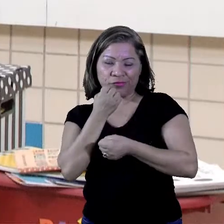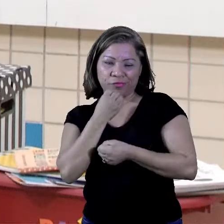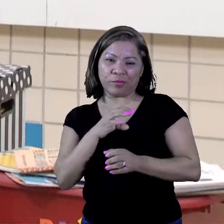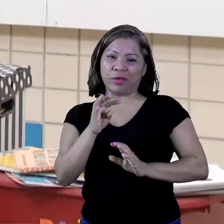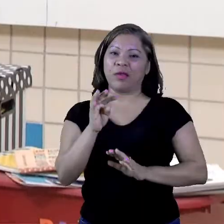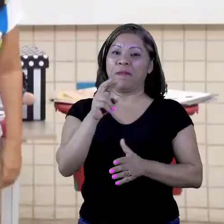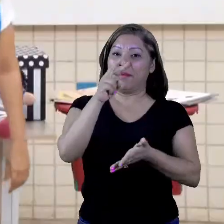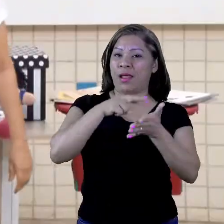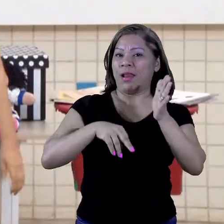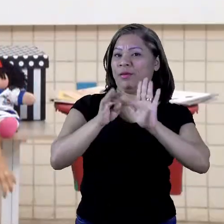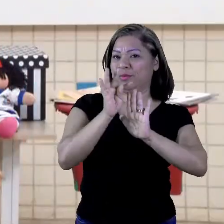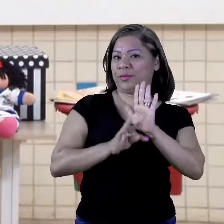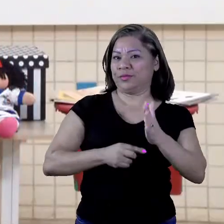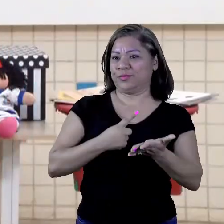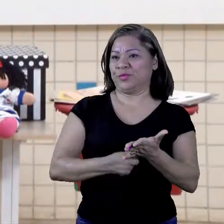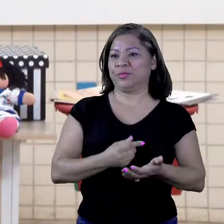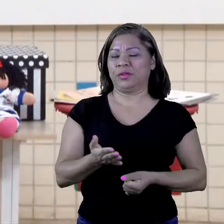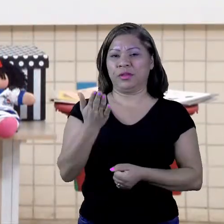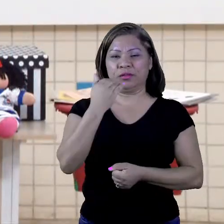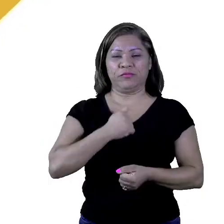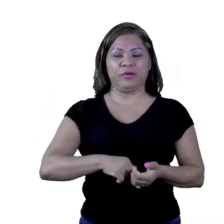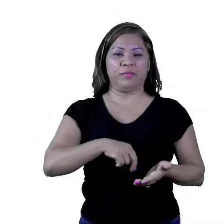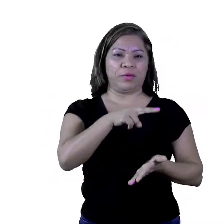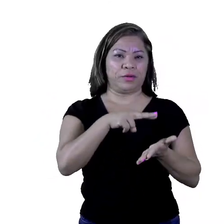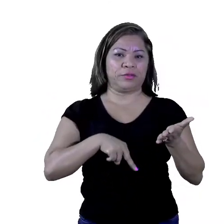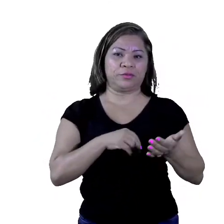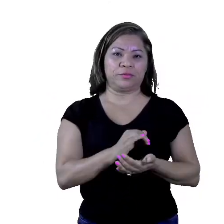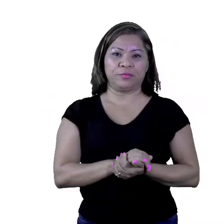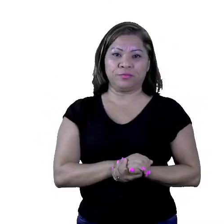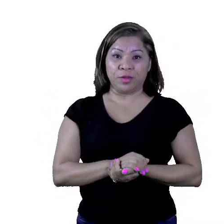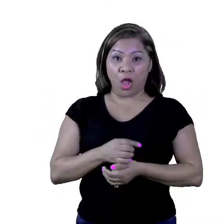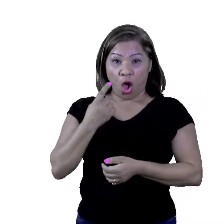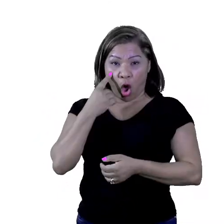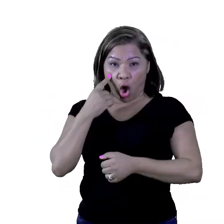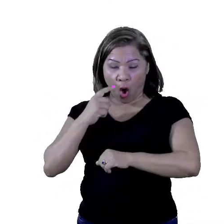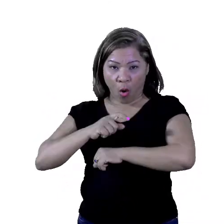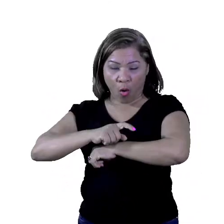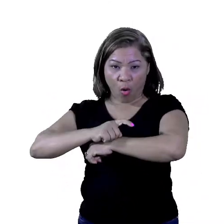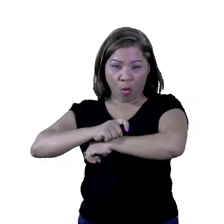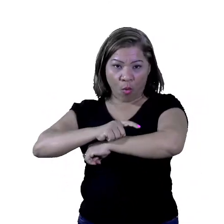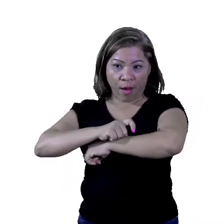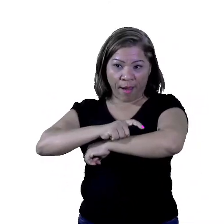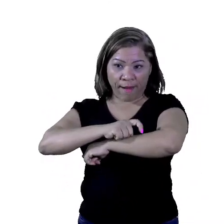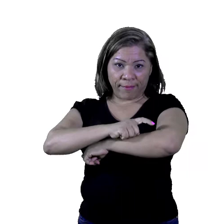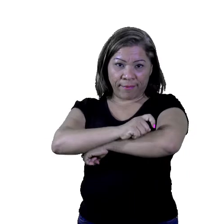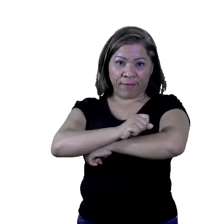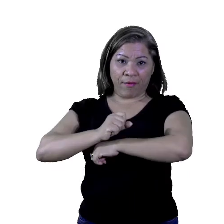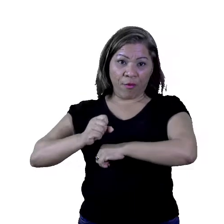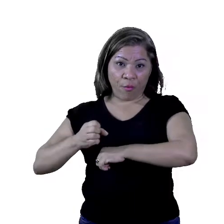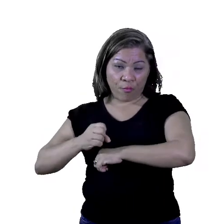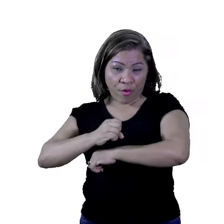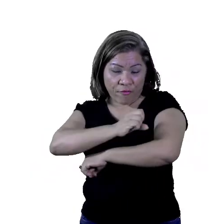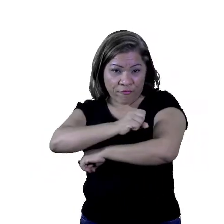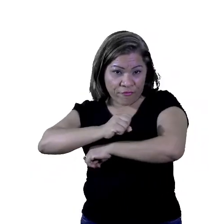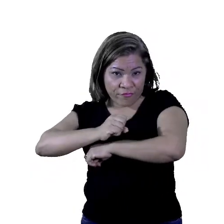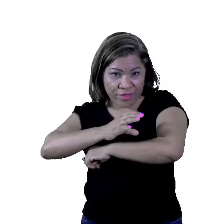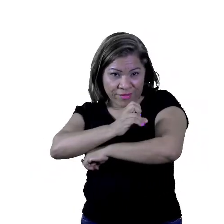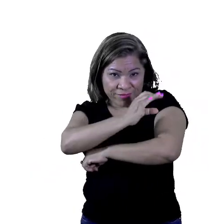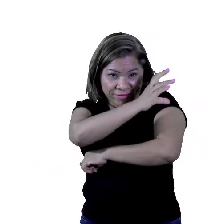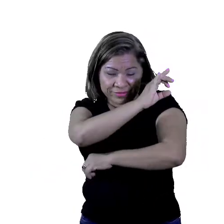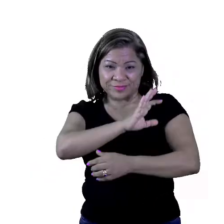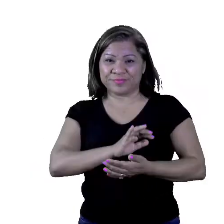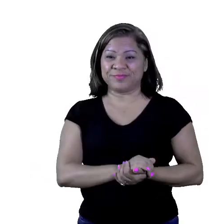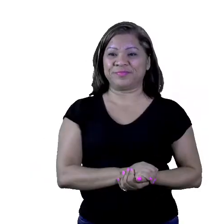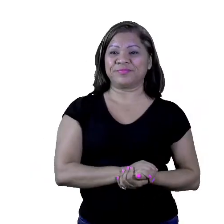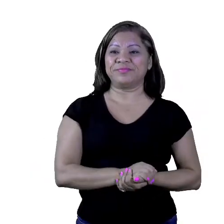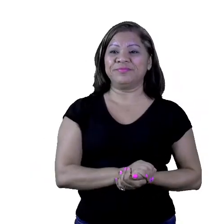combinado? Então, vamos à leitura. Olha só, o caracol viajante é de Sônia Junqueira, certo? Vamos ler